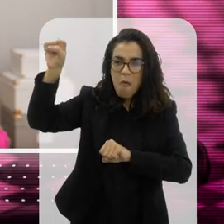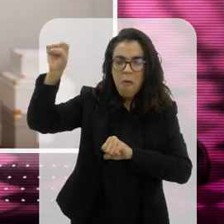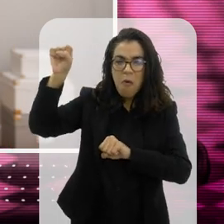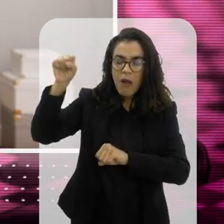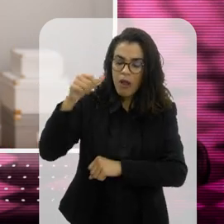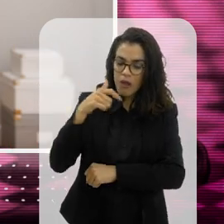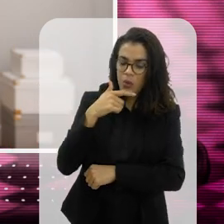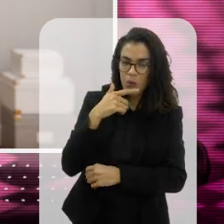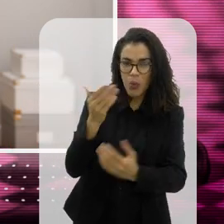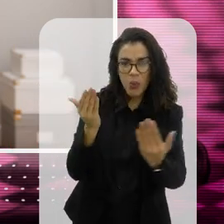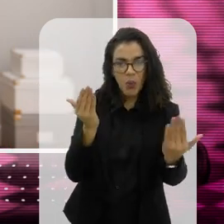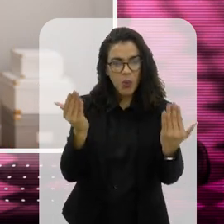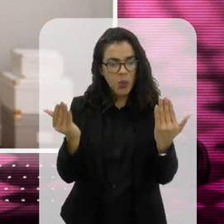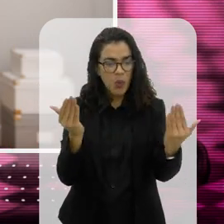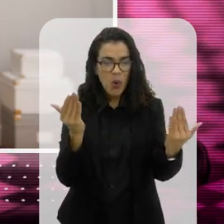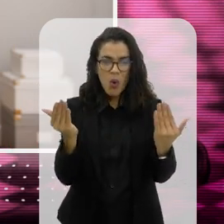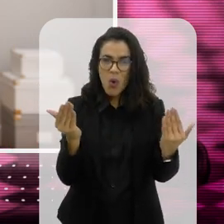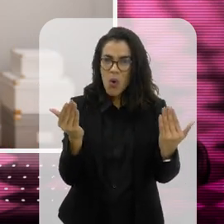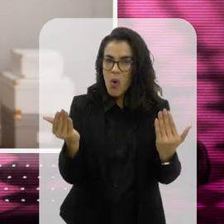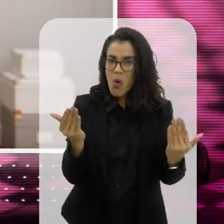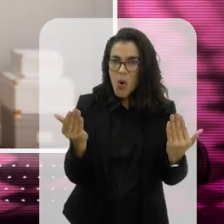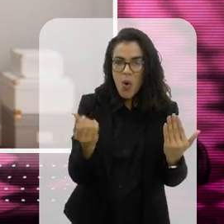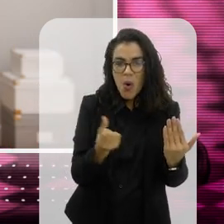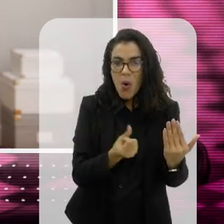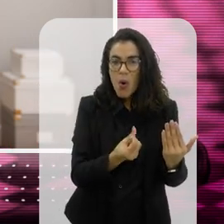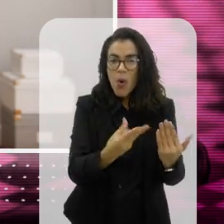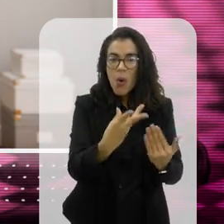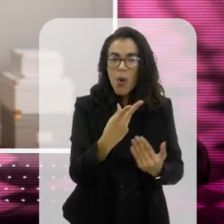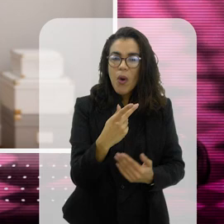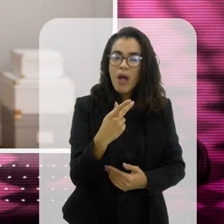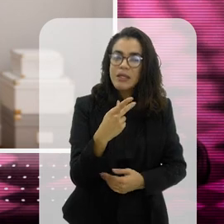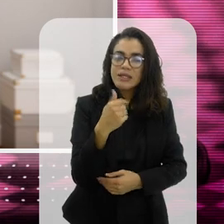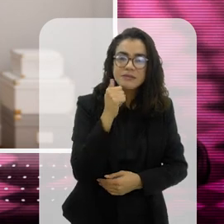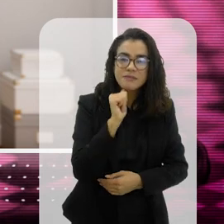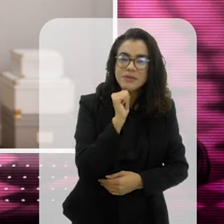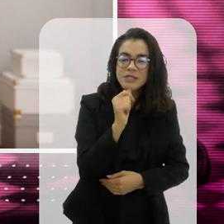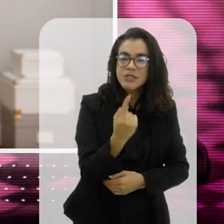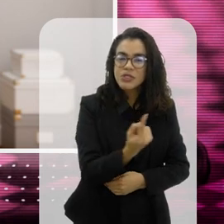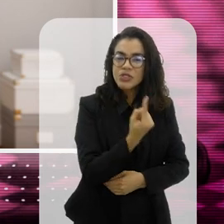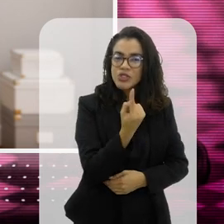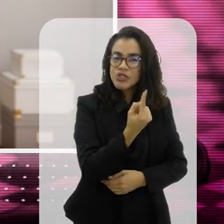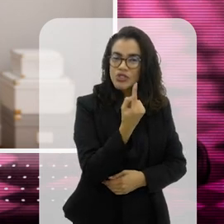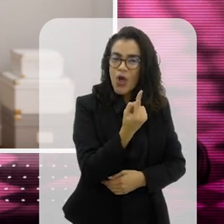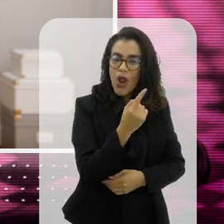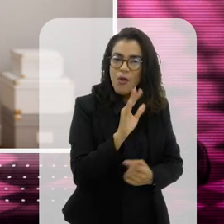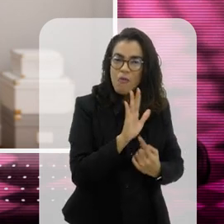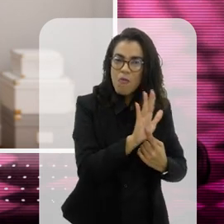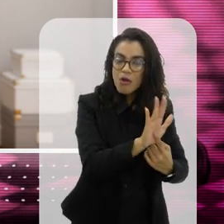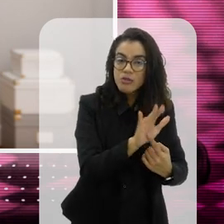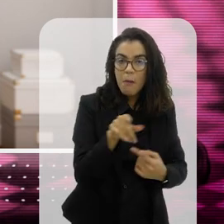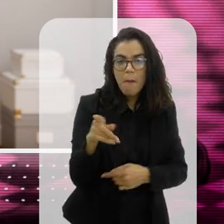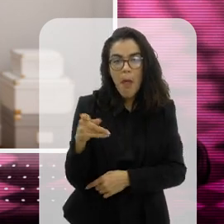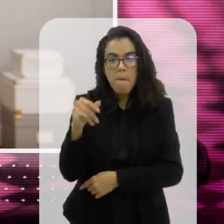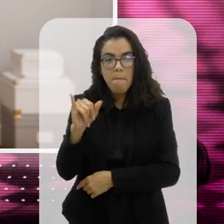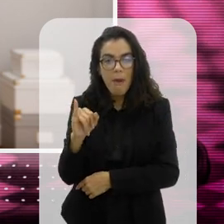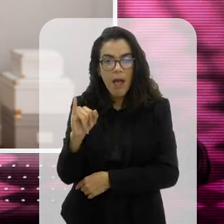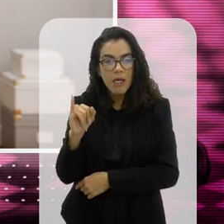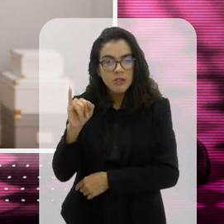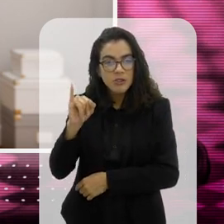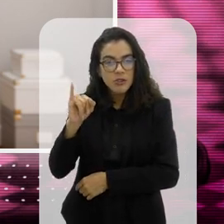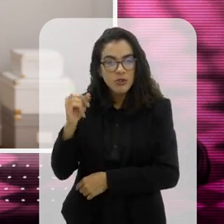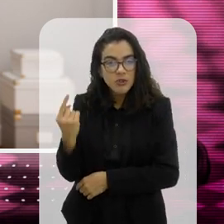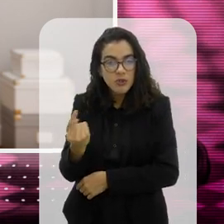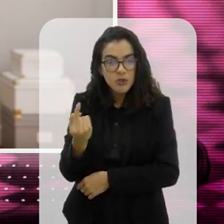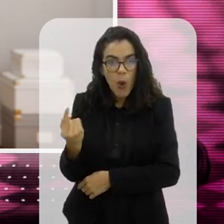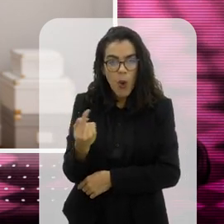ele é um super. E eu fiquei assim, eu falei, meu Deus. Quantos perfis de mãe solo mostrando a mesma coisa, o mesmo dia a dia, mas é um